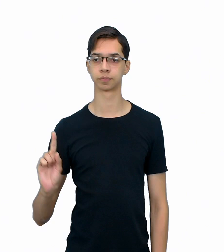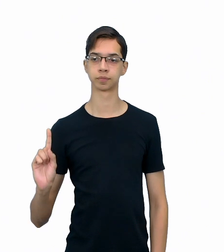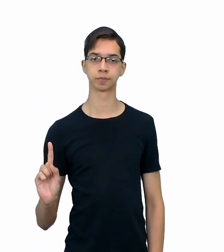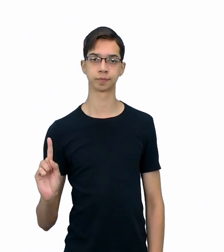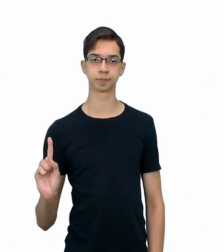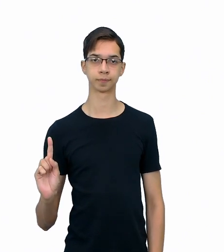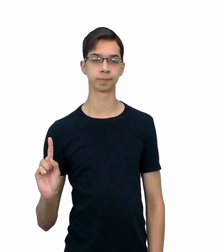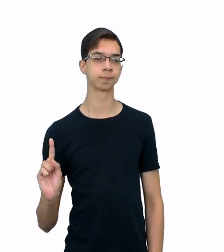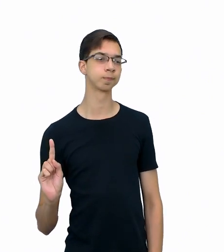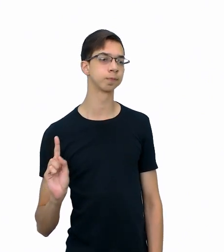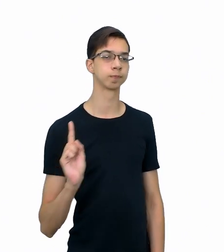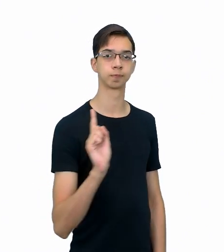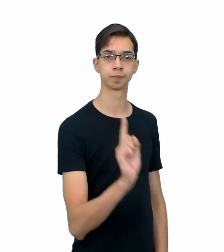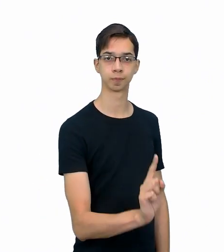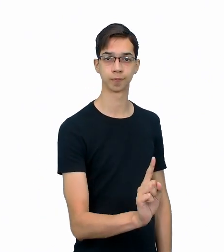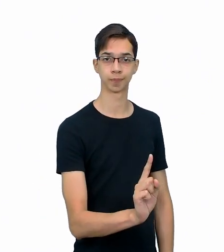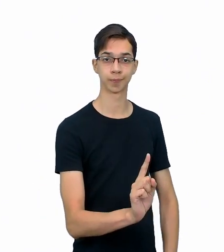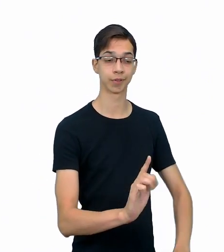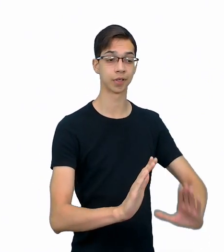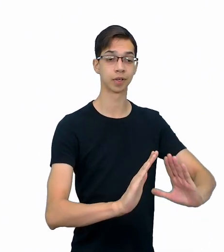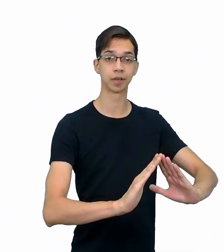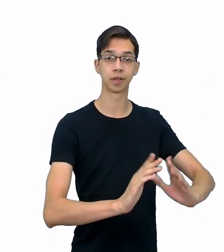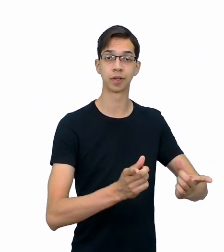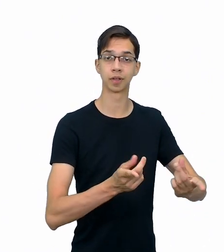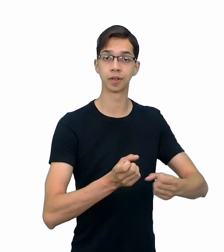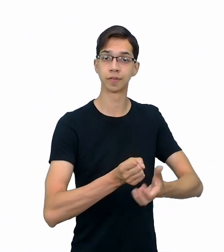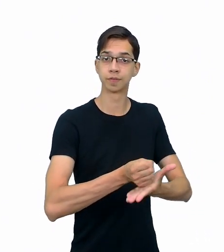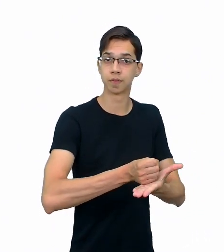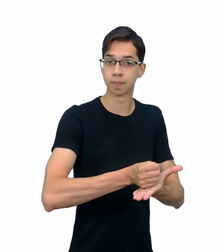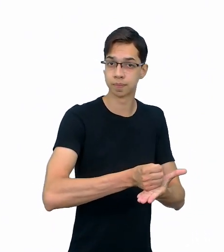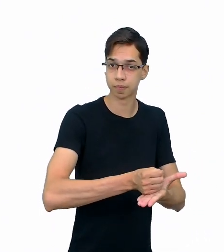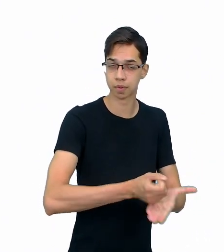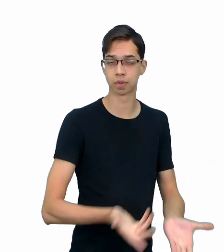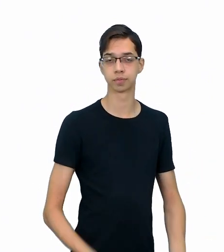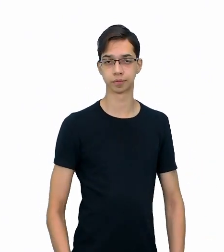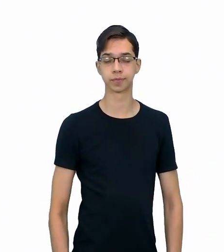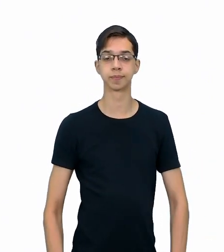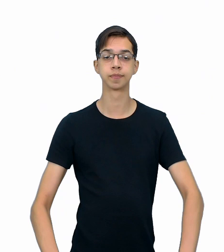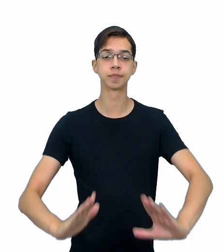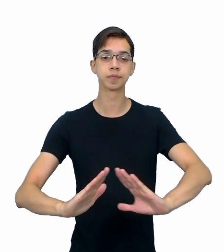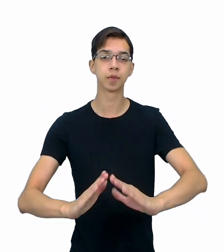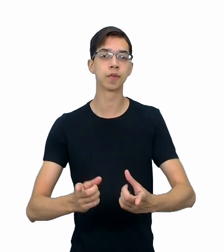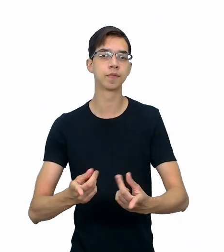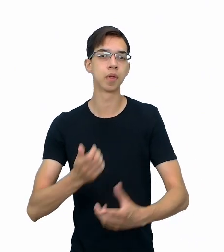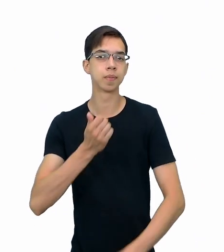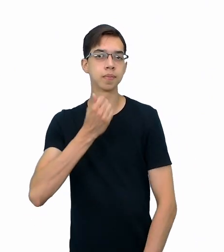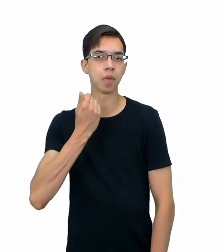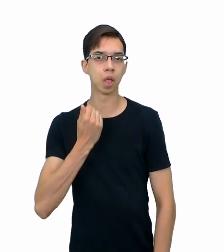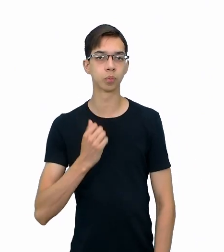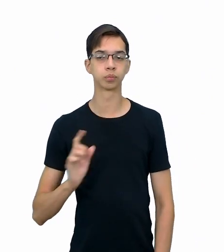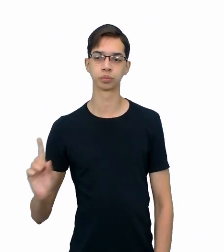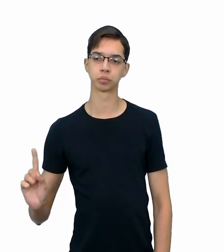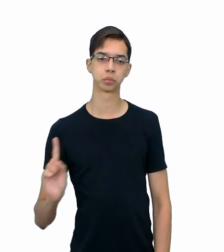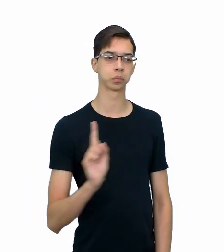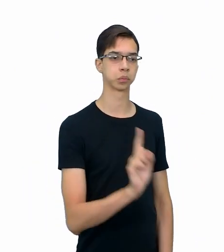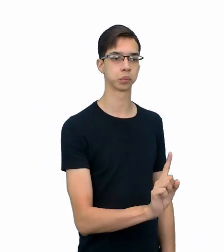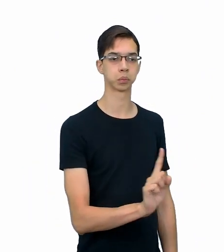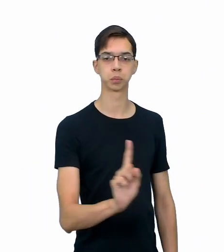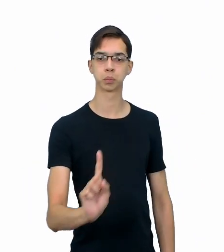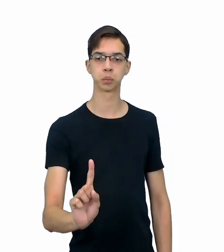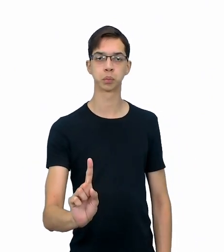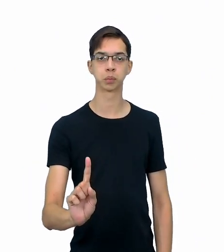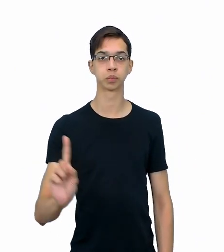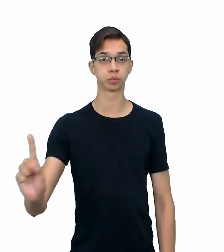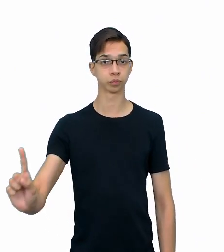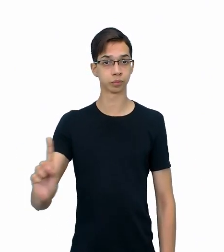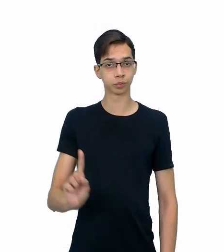uma farmácia, em uma padaria, em outros, né? Mas isso não basta, né? Só se